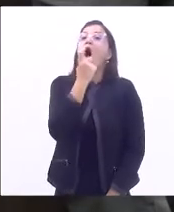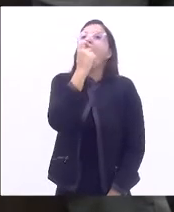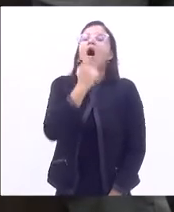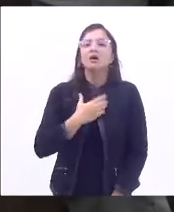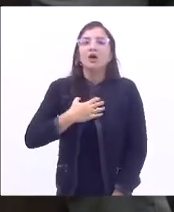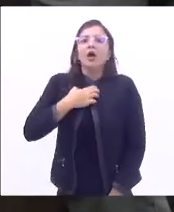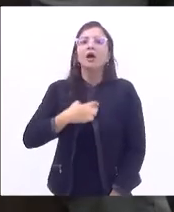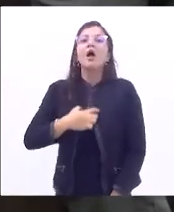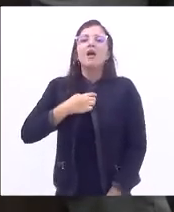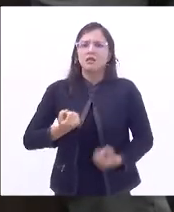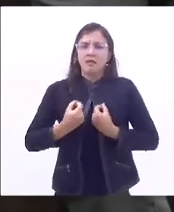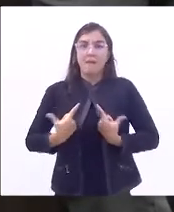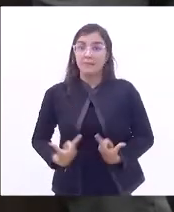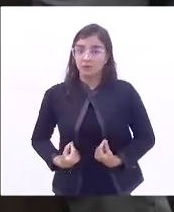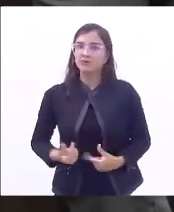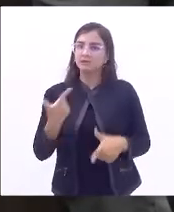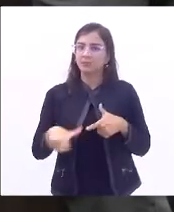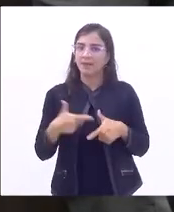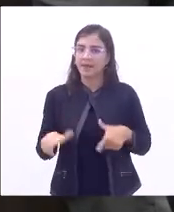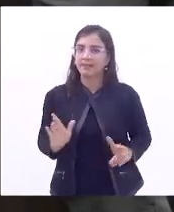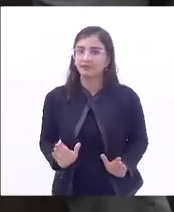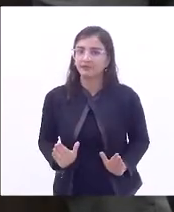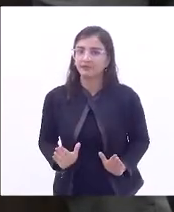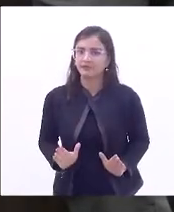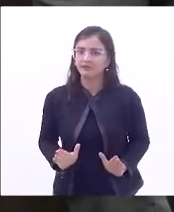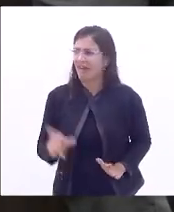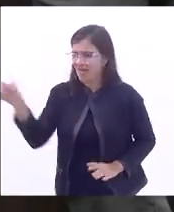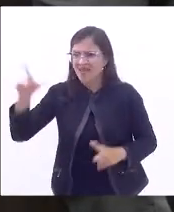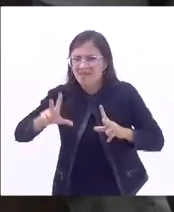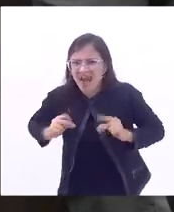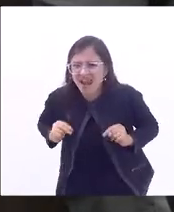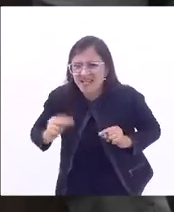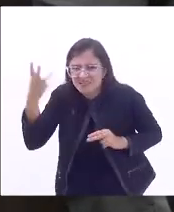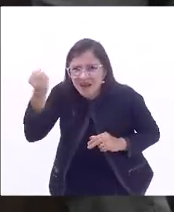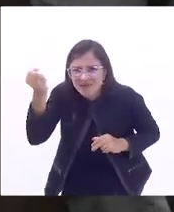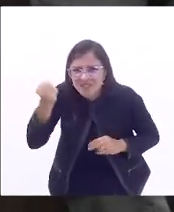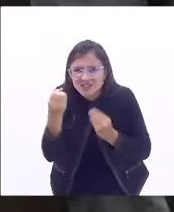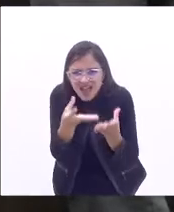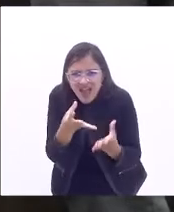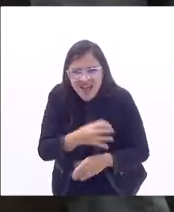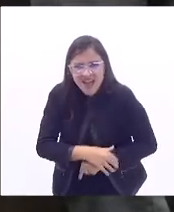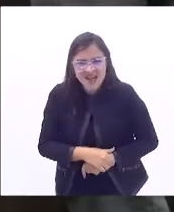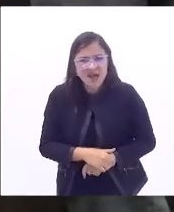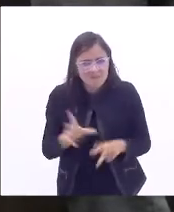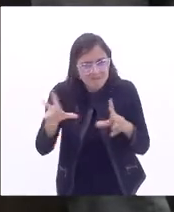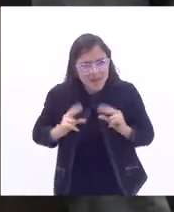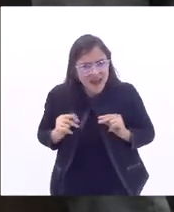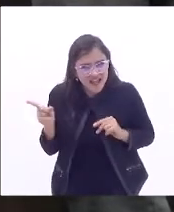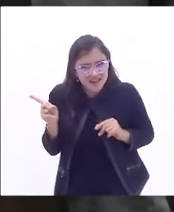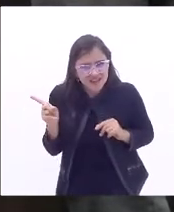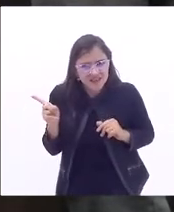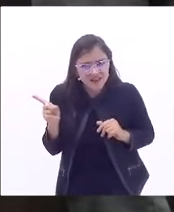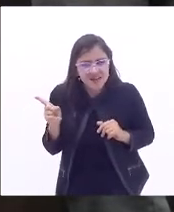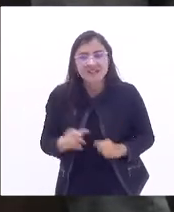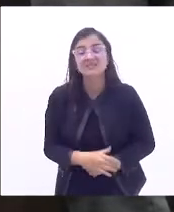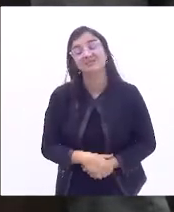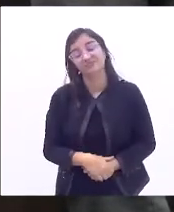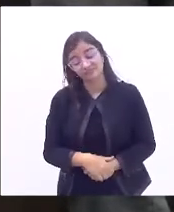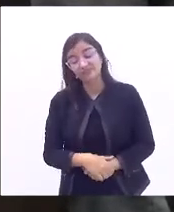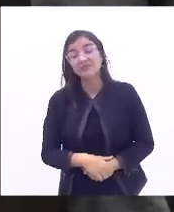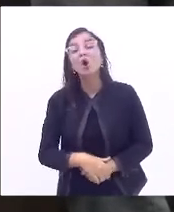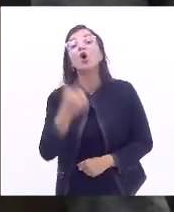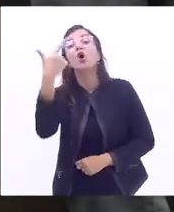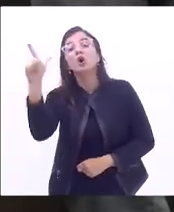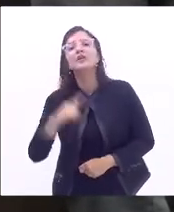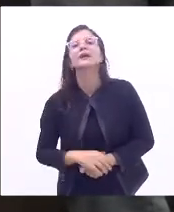dessa siderúrgica, essa empresa ainda merece receber benefício fiscal? Outra coisa, deputado Andressiliano, as pessoas que trabalham